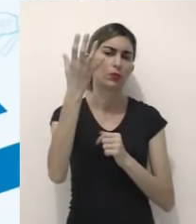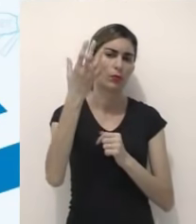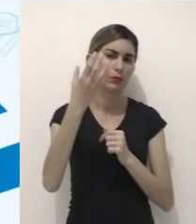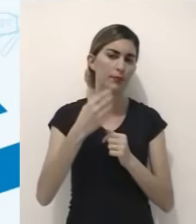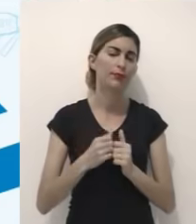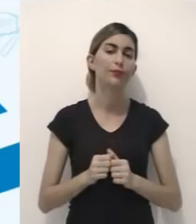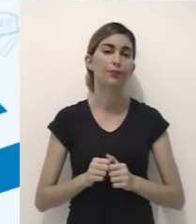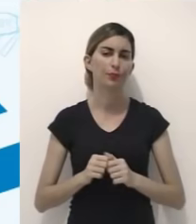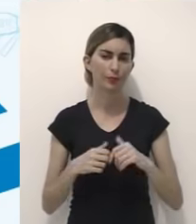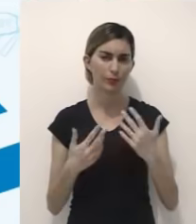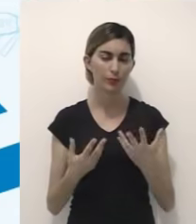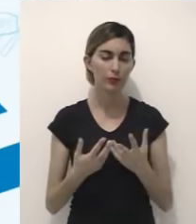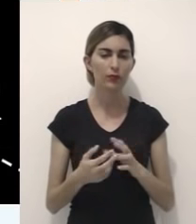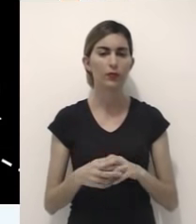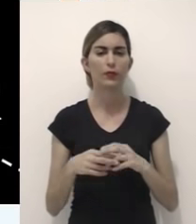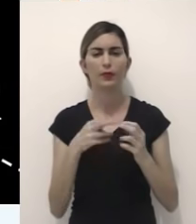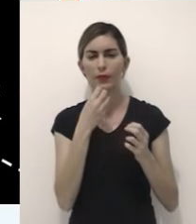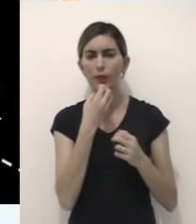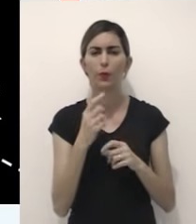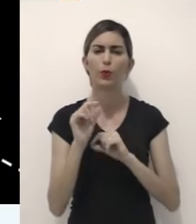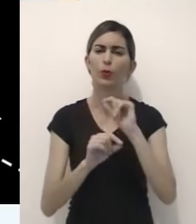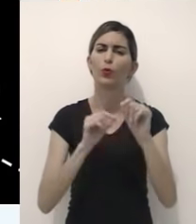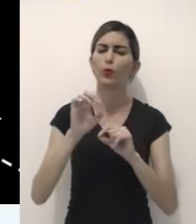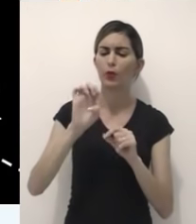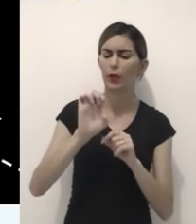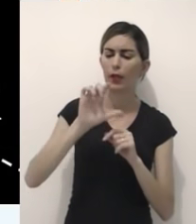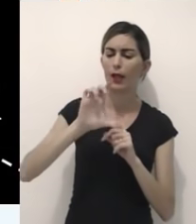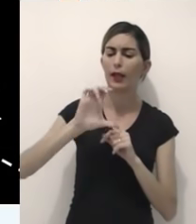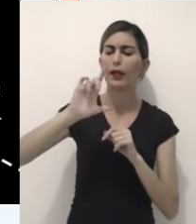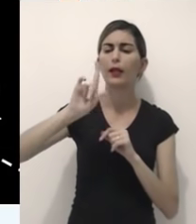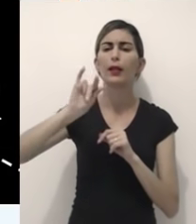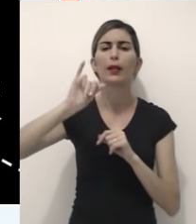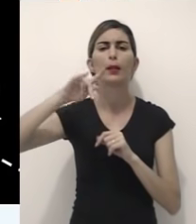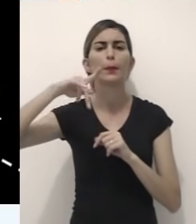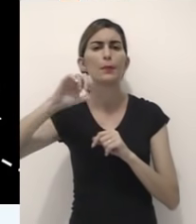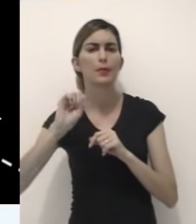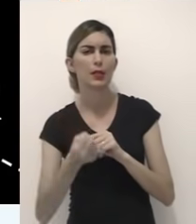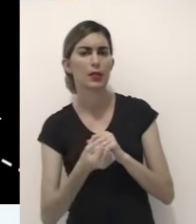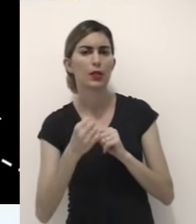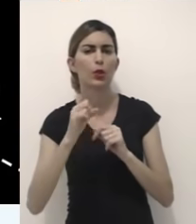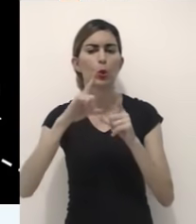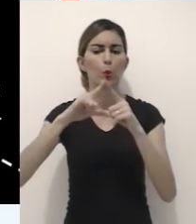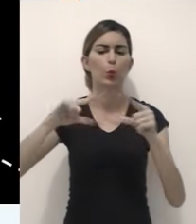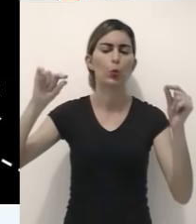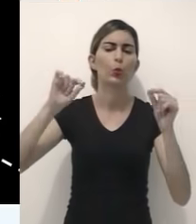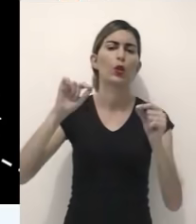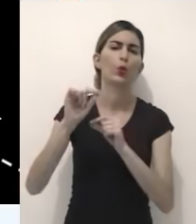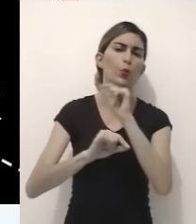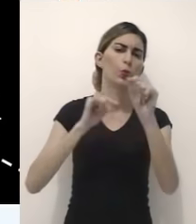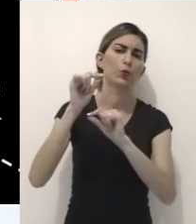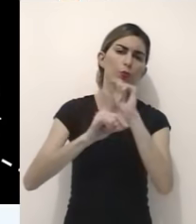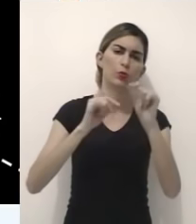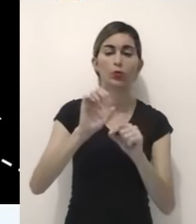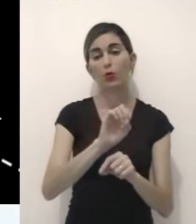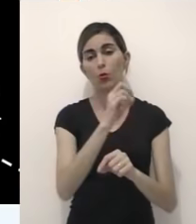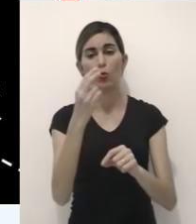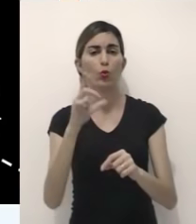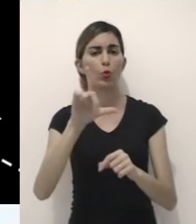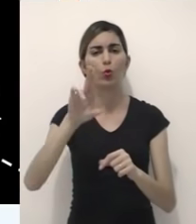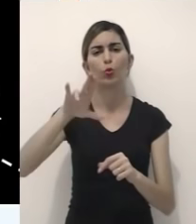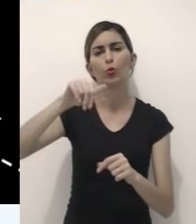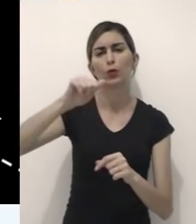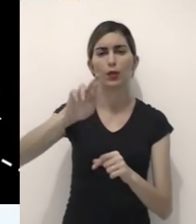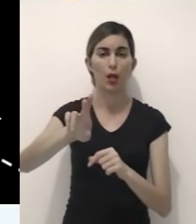que ocorre esse fenômeno. Bom, o que é um eclipse lunar, gente? Um eclipse da Lua